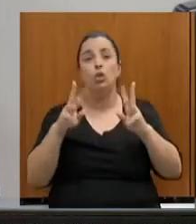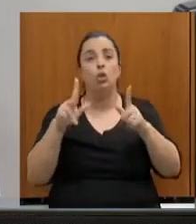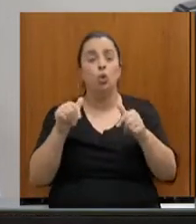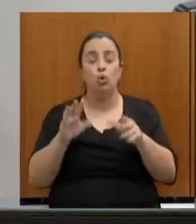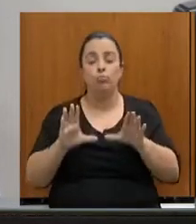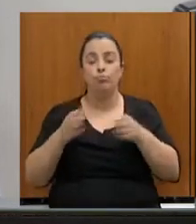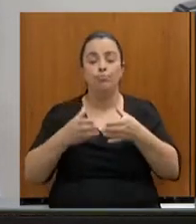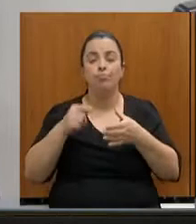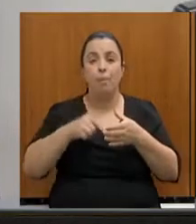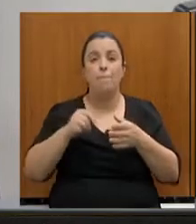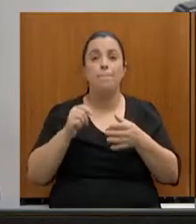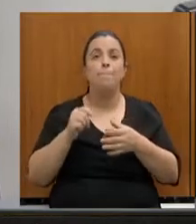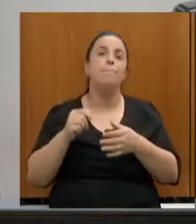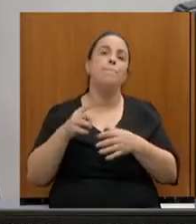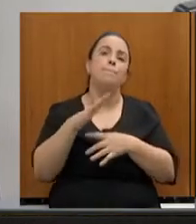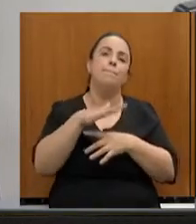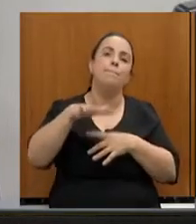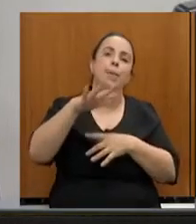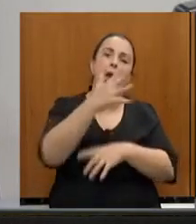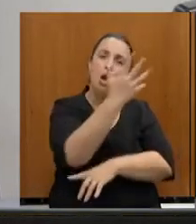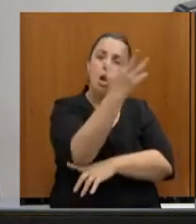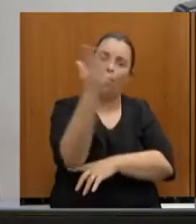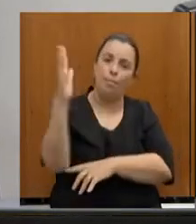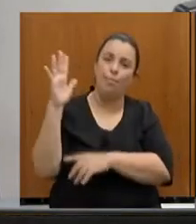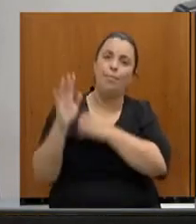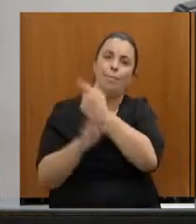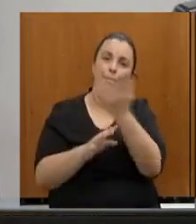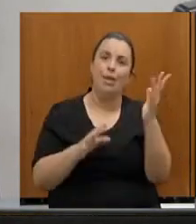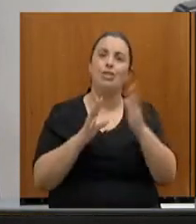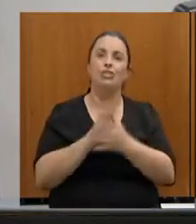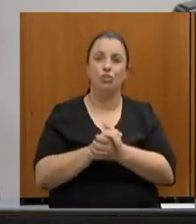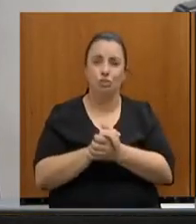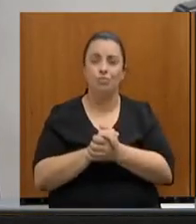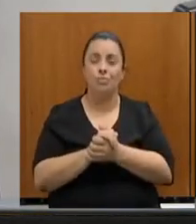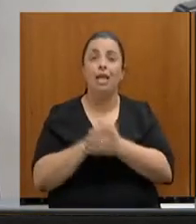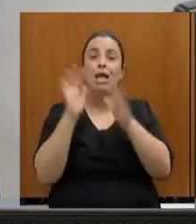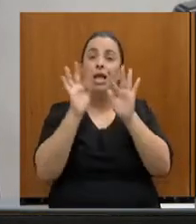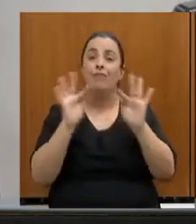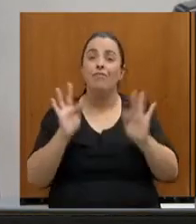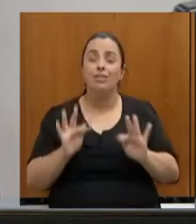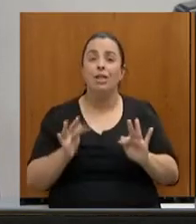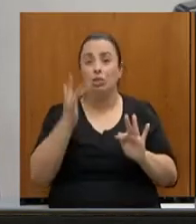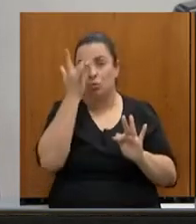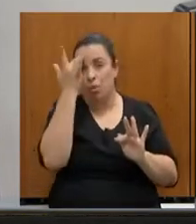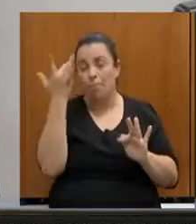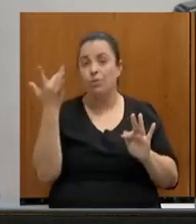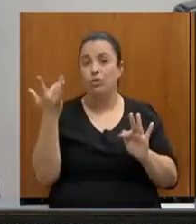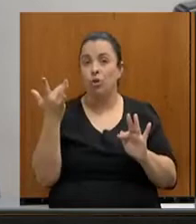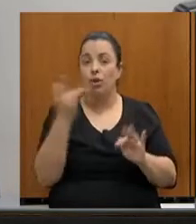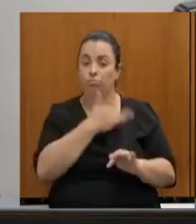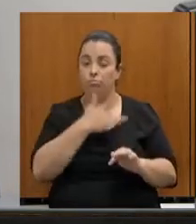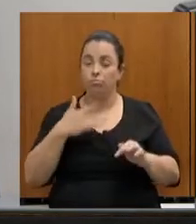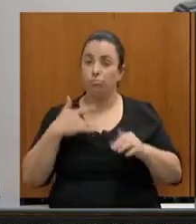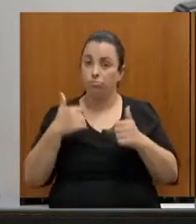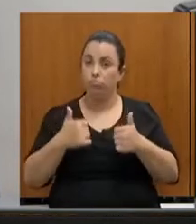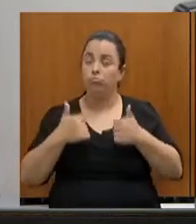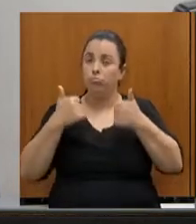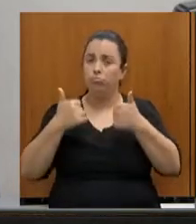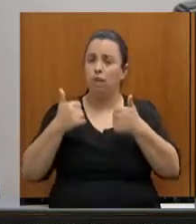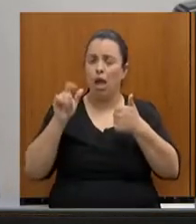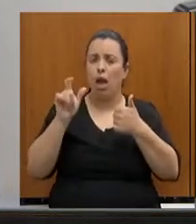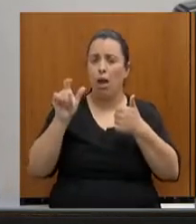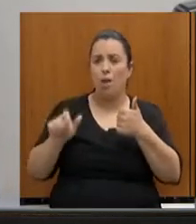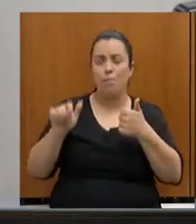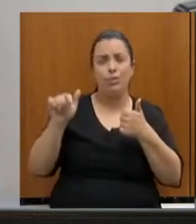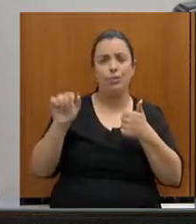Ambiente a felicidade da recuperação de uma pessoa que é muito cara para todos nós todos que